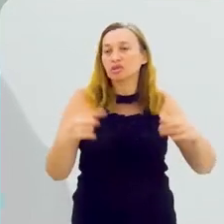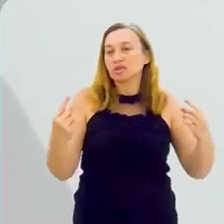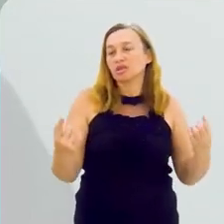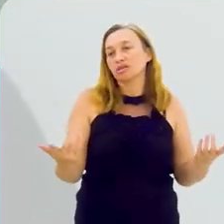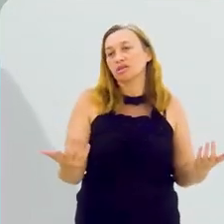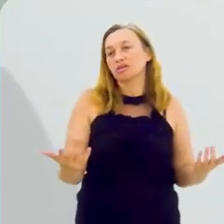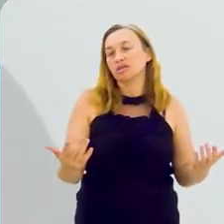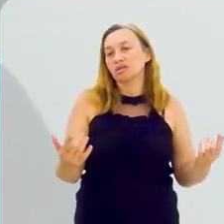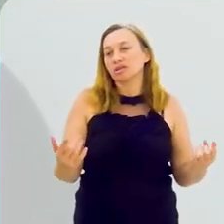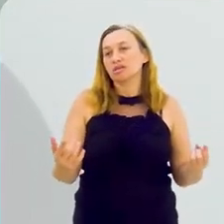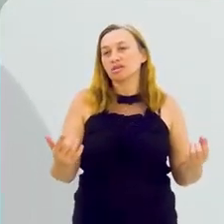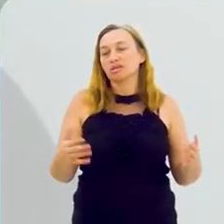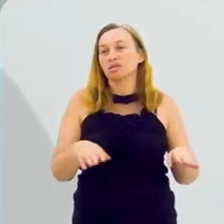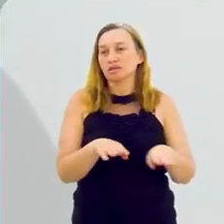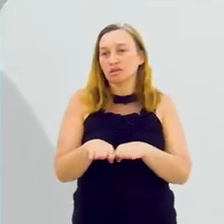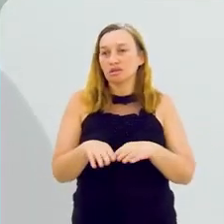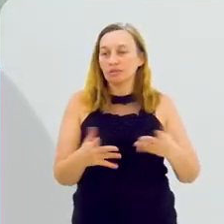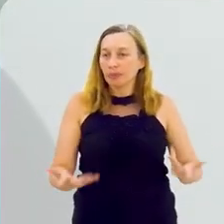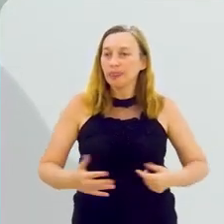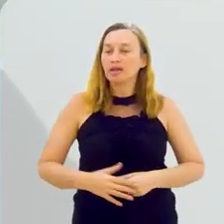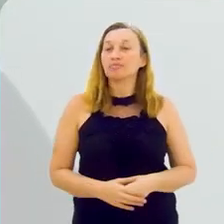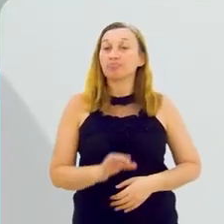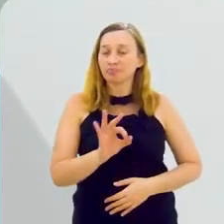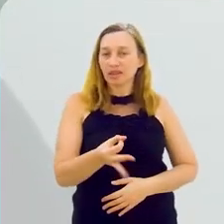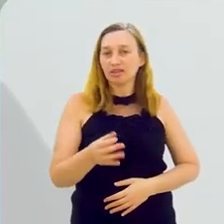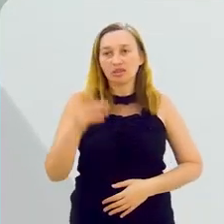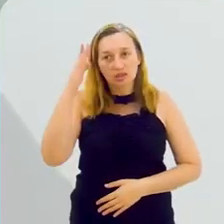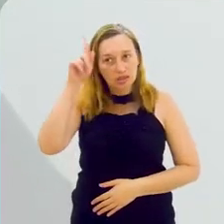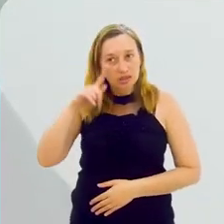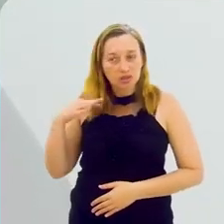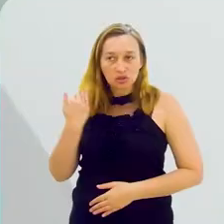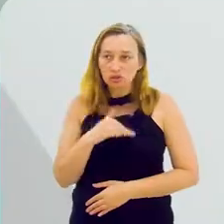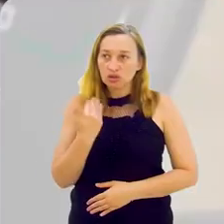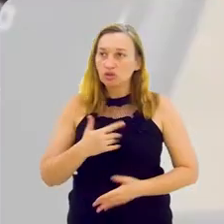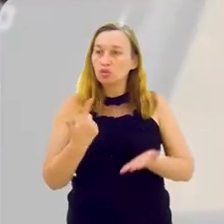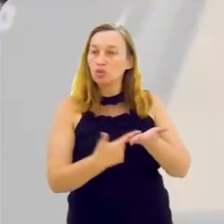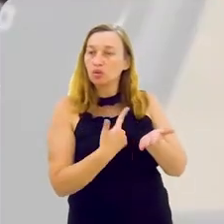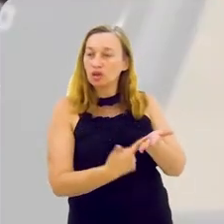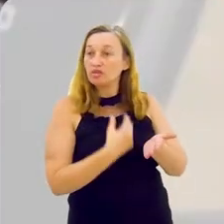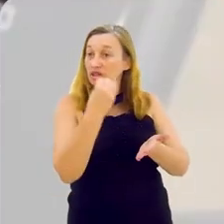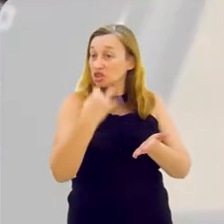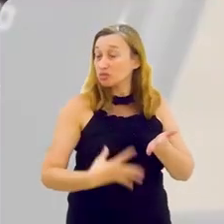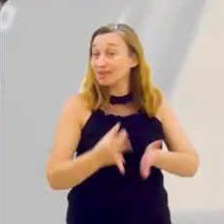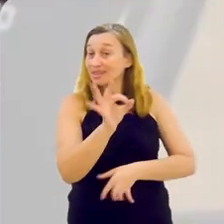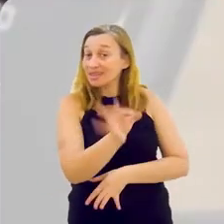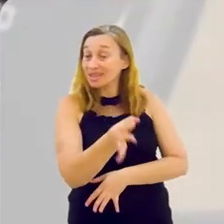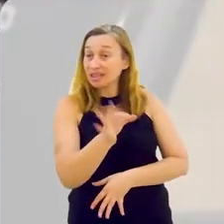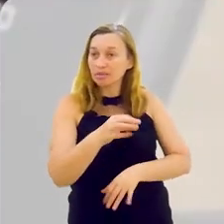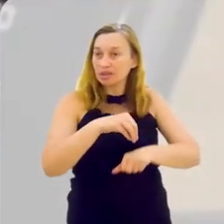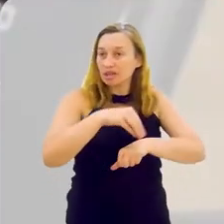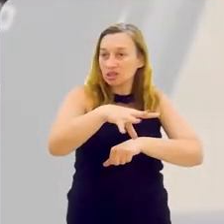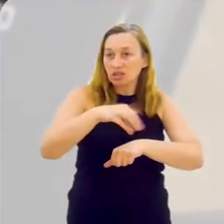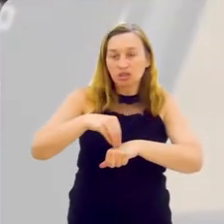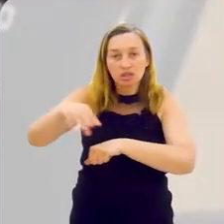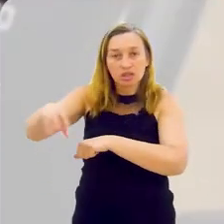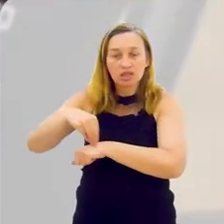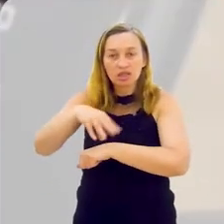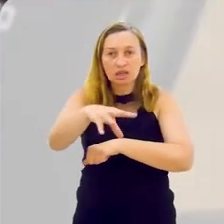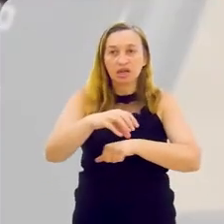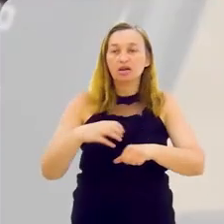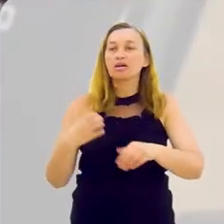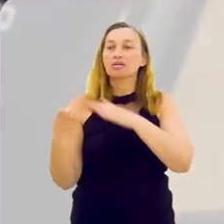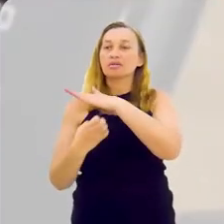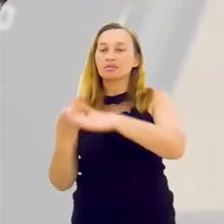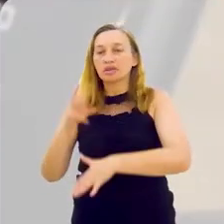desafio da competitividade nesses três eixos que você tão bem definiu? Exato. Geisa, o livro traz exatamente